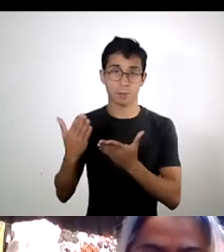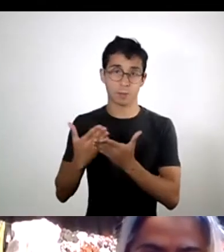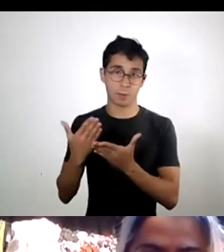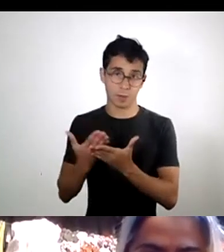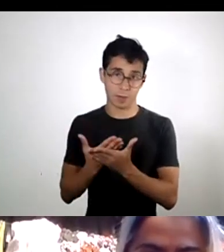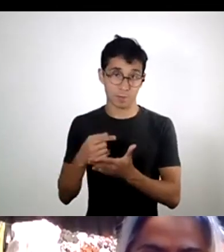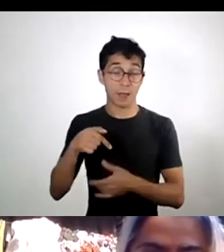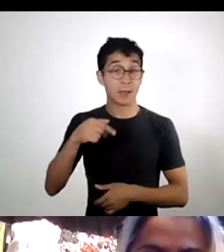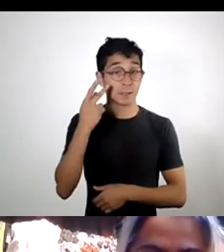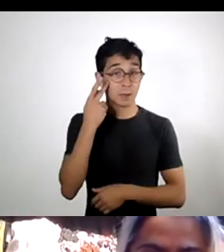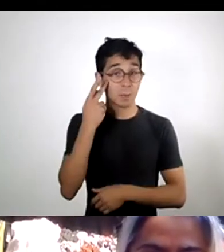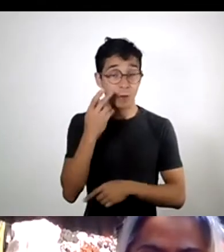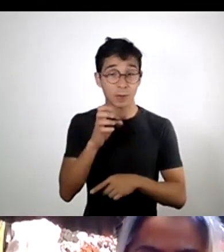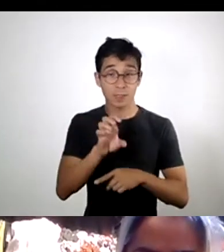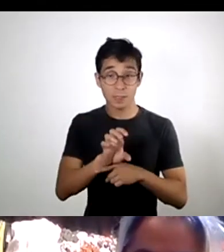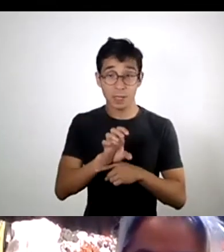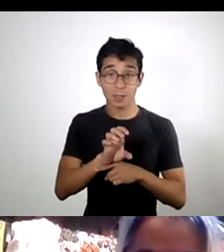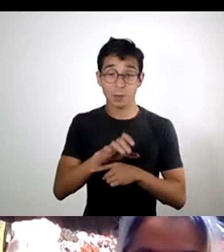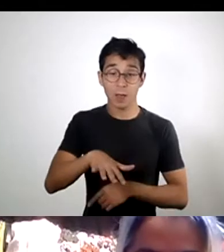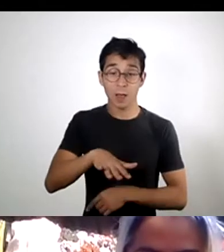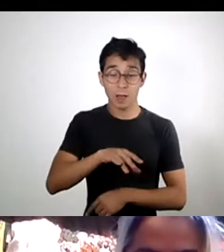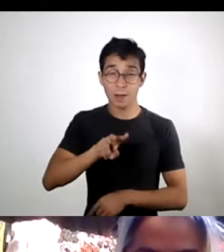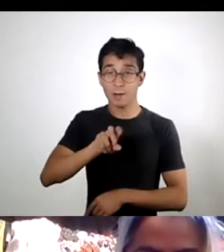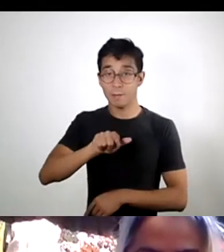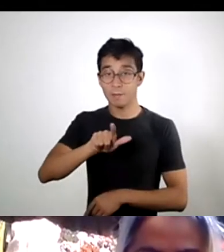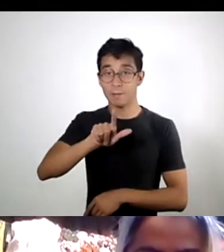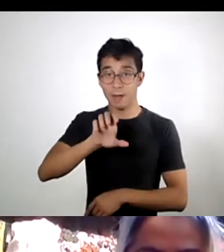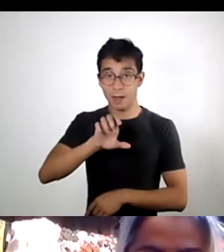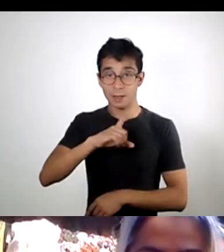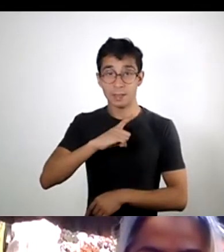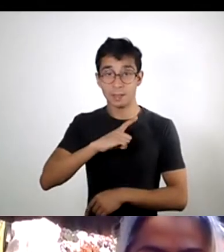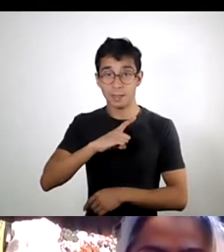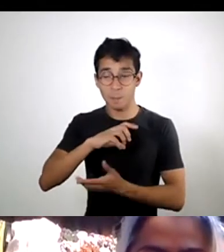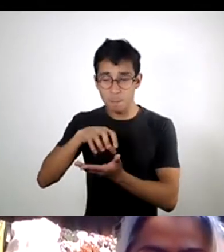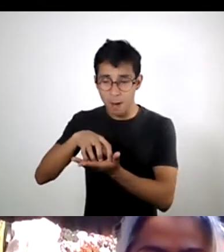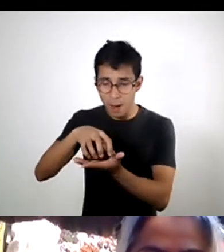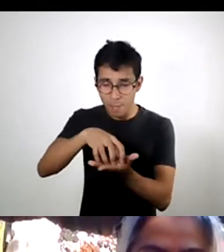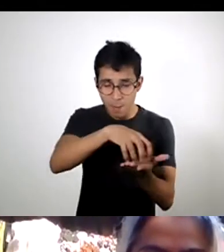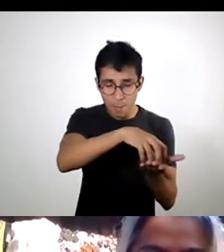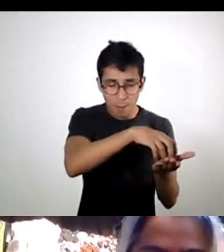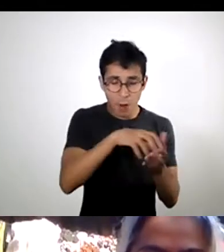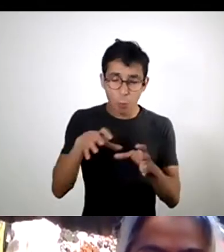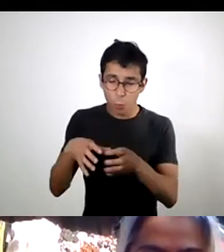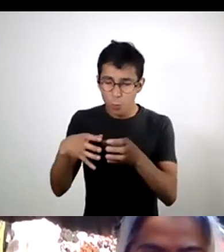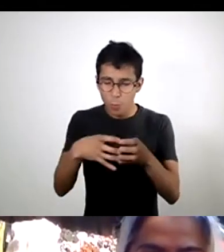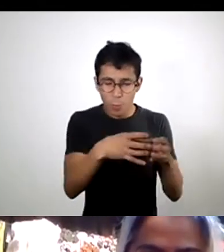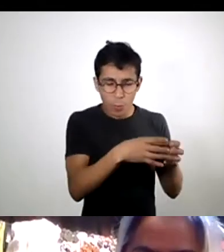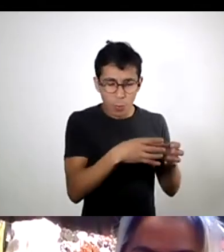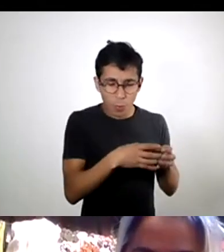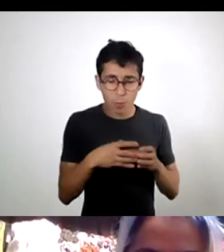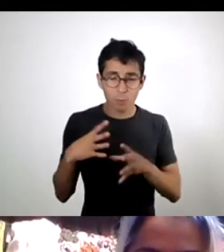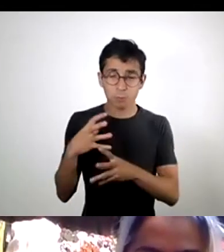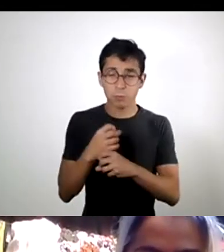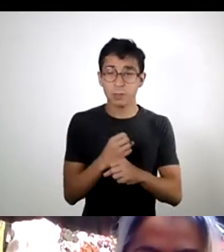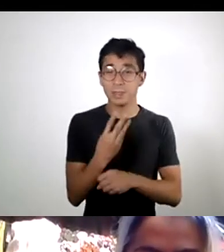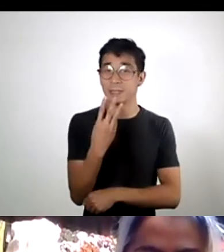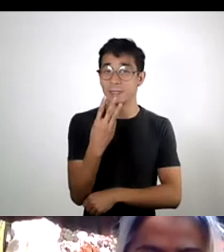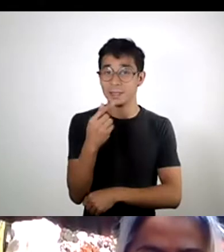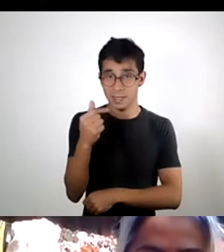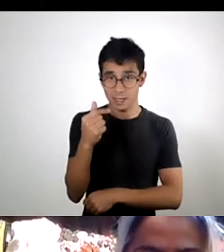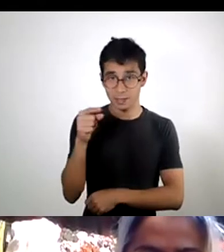dentro da região do Vale do Ribeira, que é a parte de São Paulo, e 13 comunidades no estado do